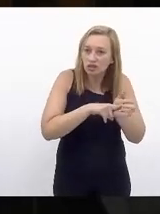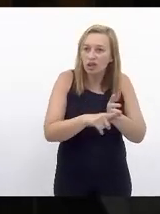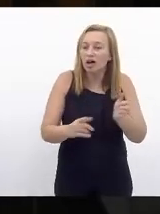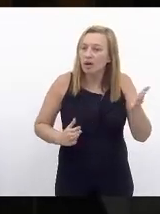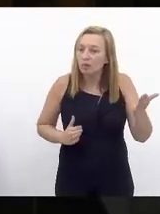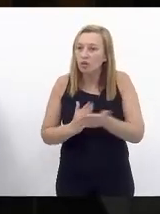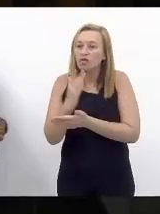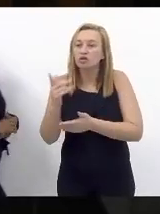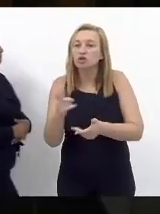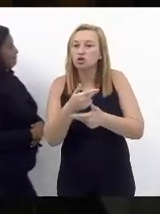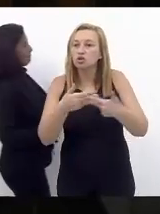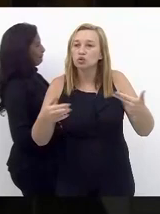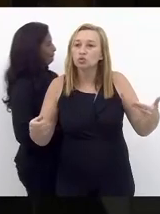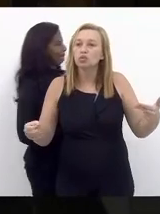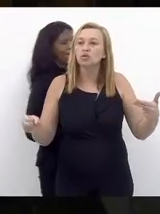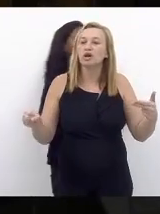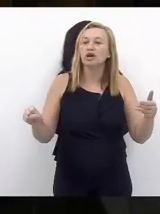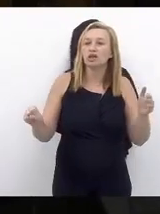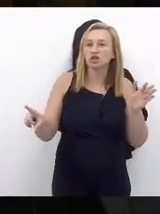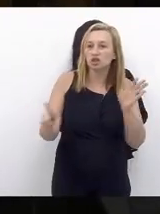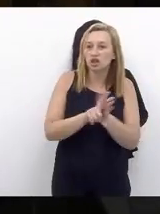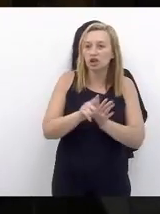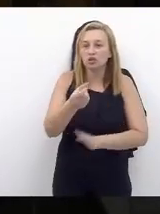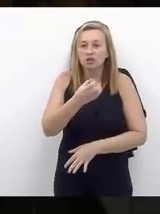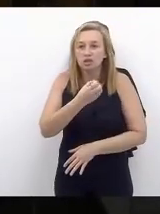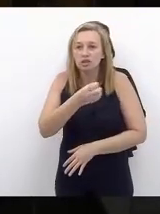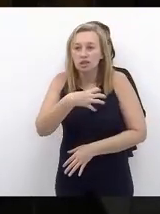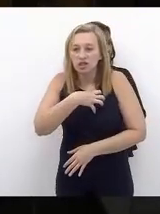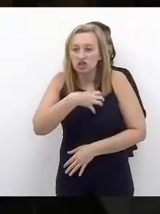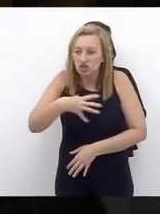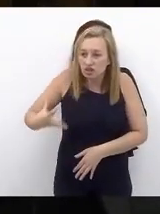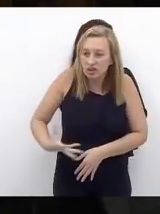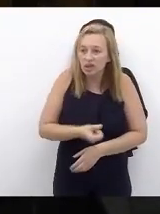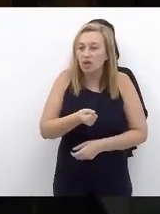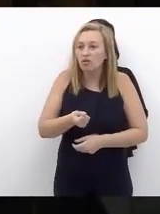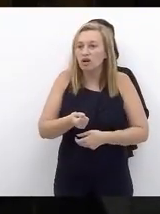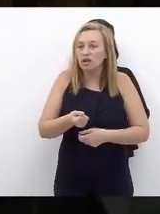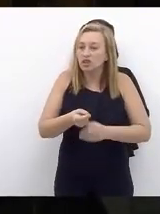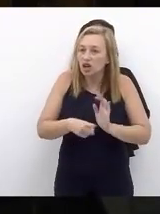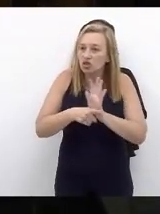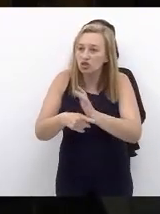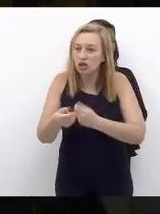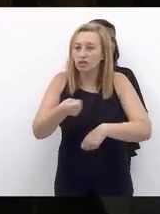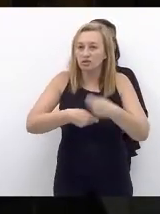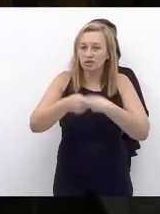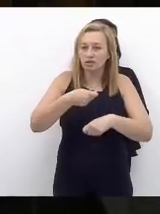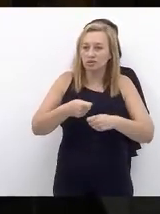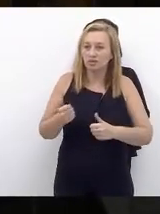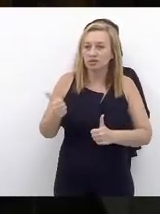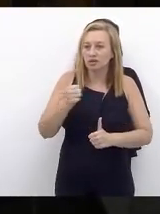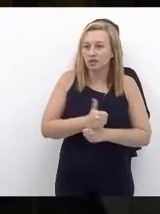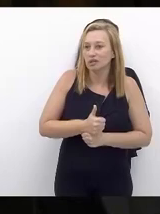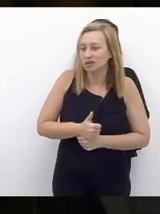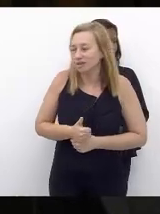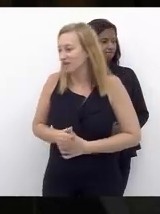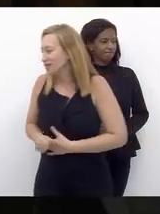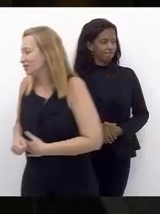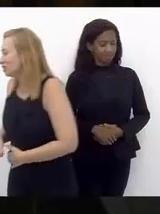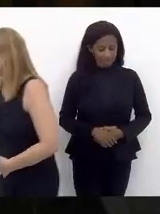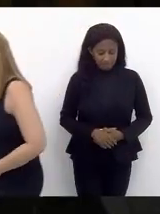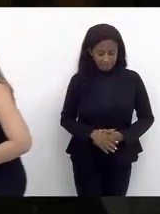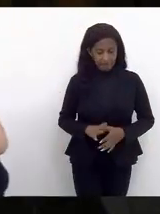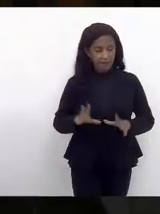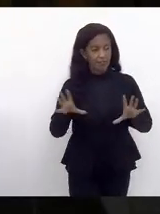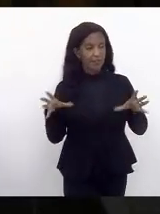Aprovamos inúmeras leis e medidas legislativas no sentido de salvar a nossa economia. É necessário um esforço